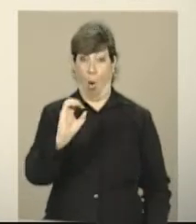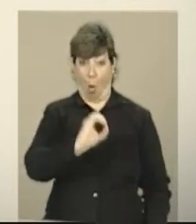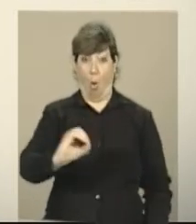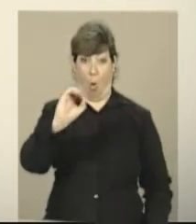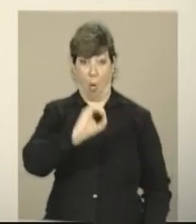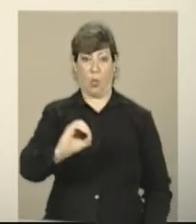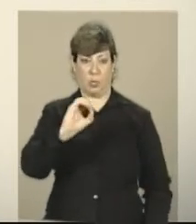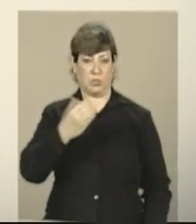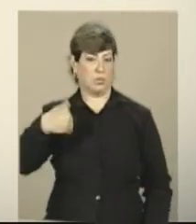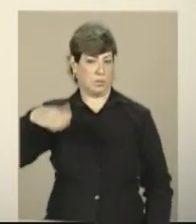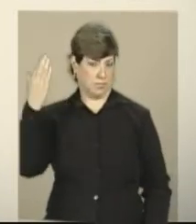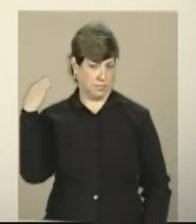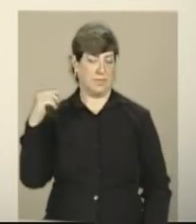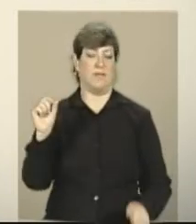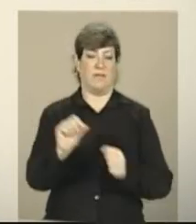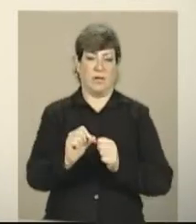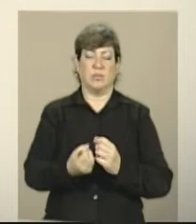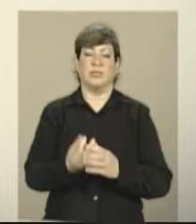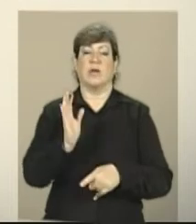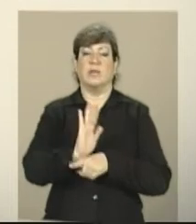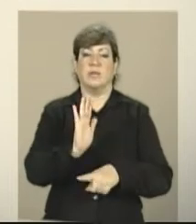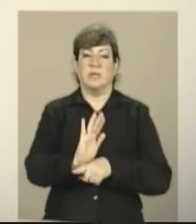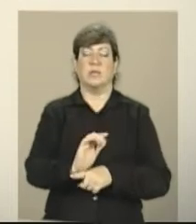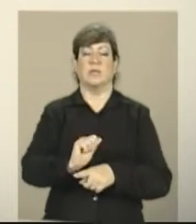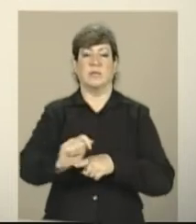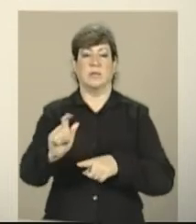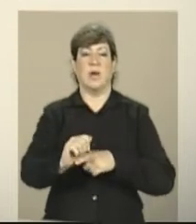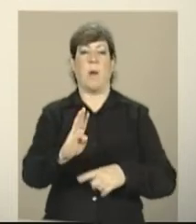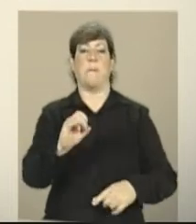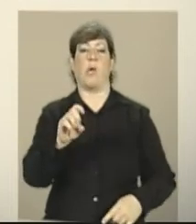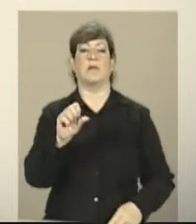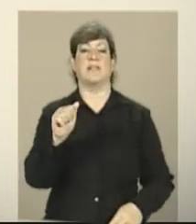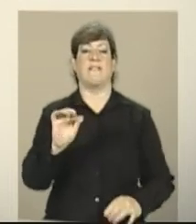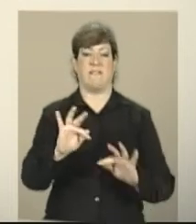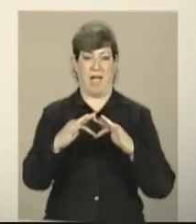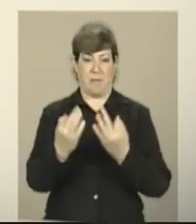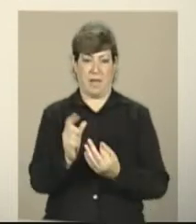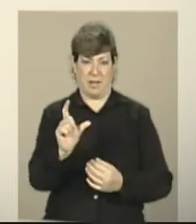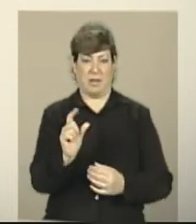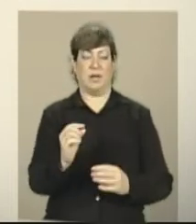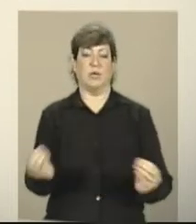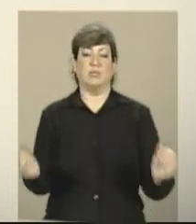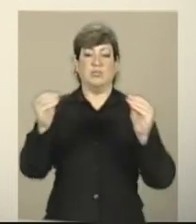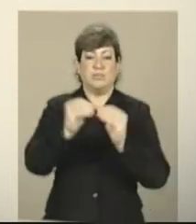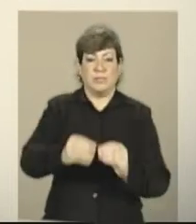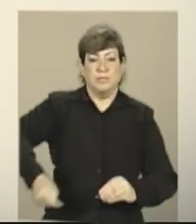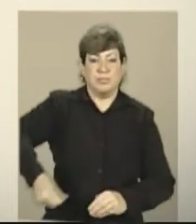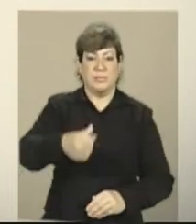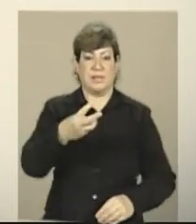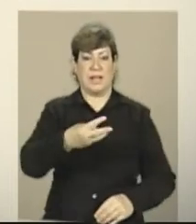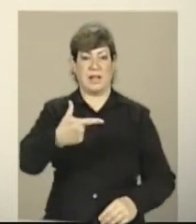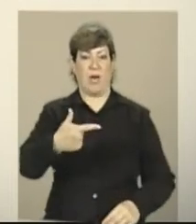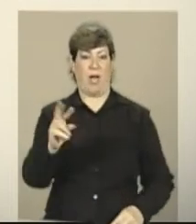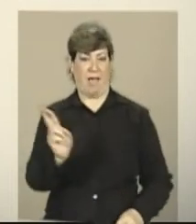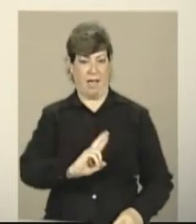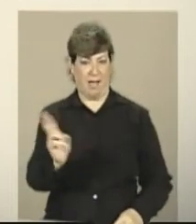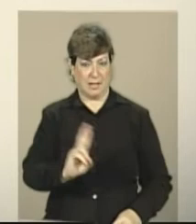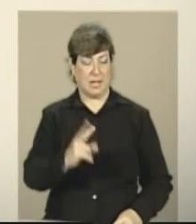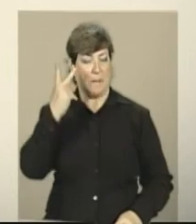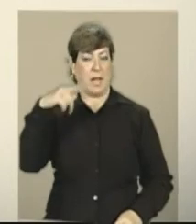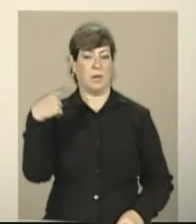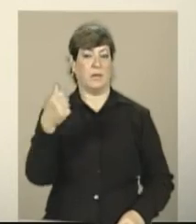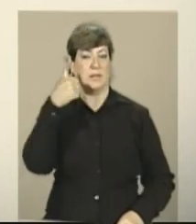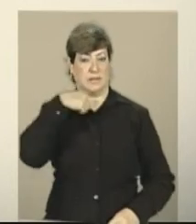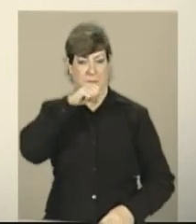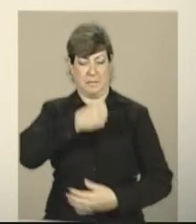outubro Nós criamos benefícios adicionais ao Bolsa Família de 32 reais mensais para as gestantes e para as